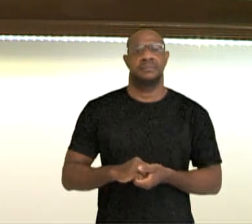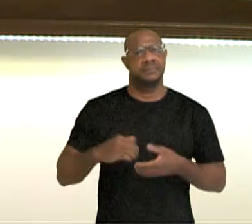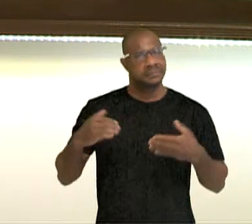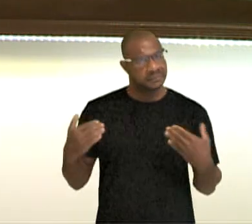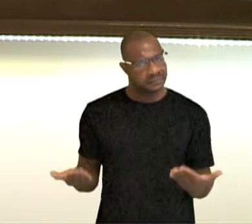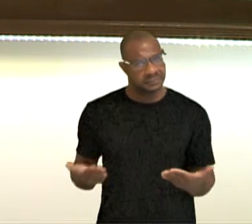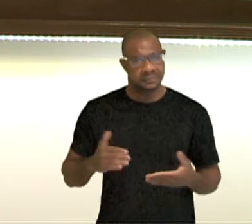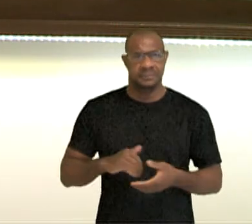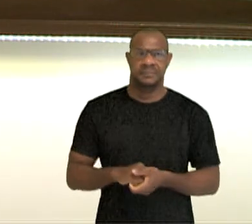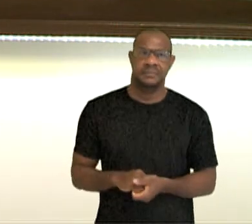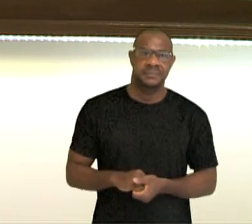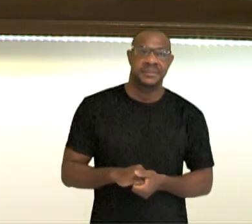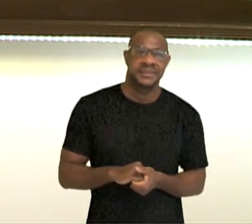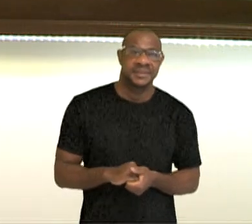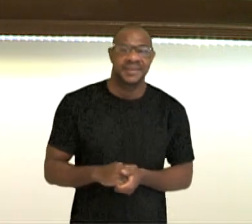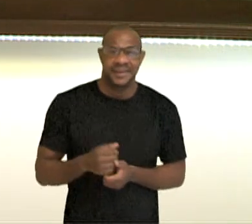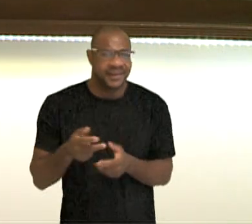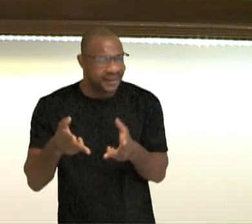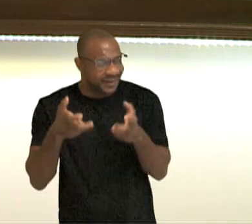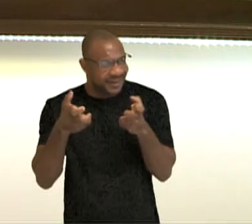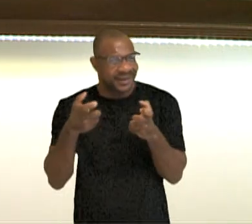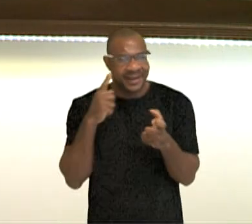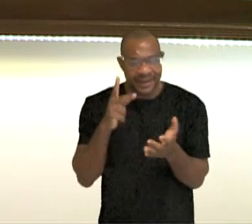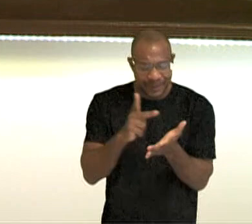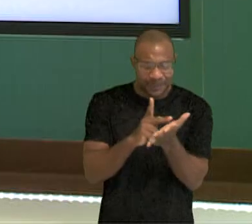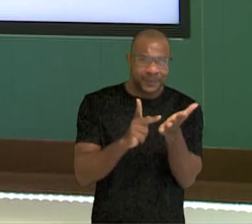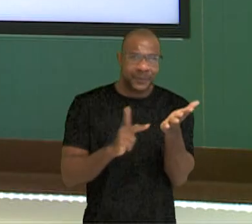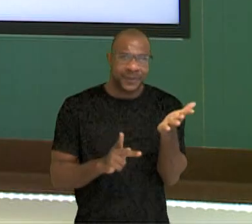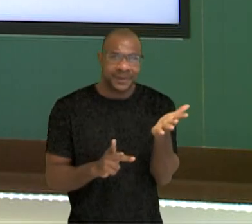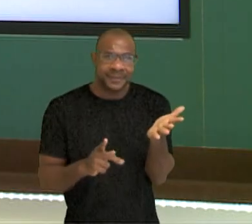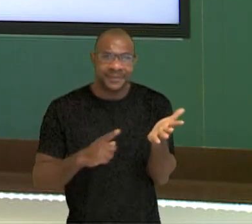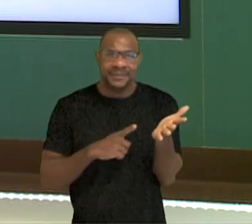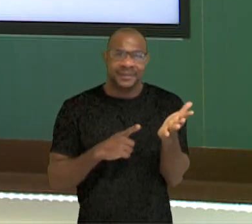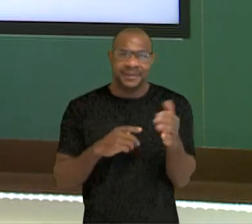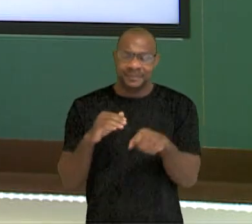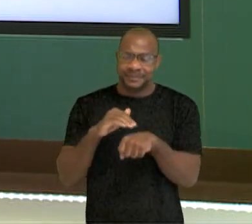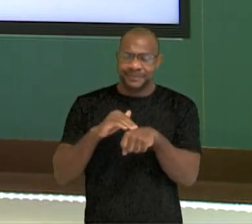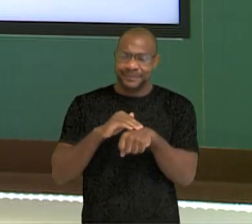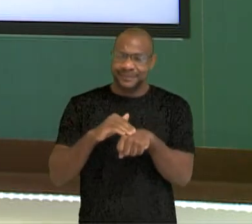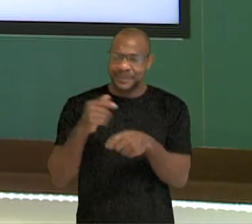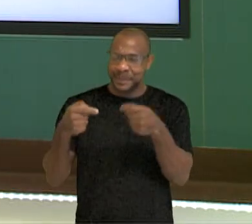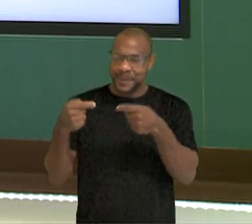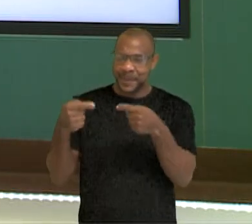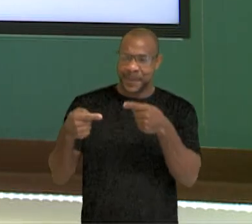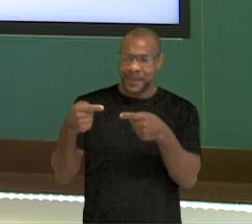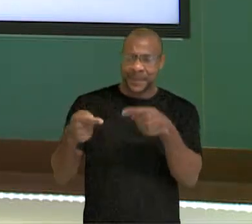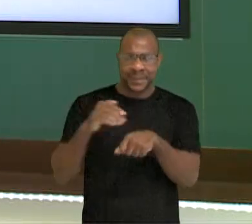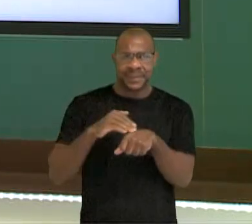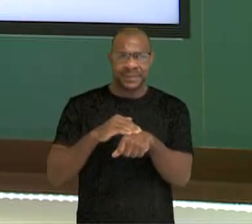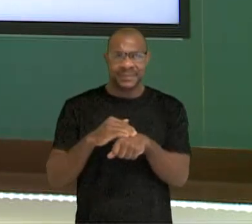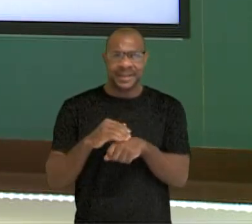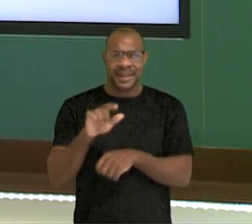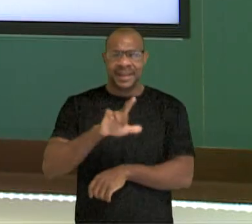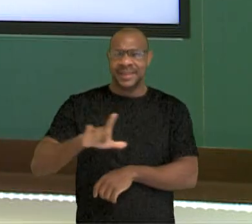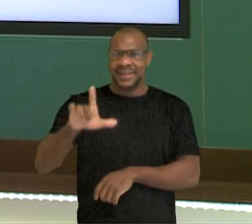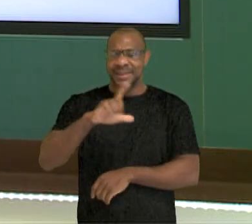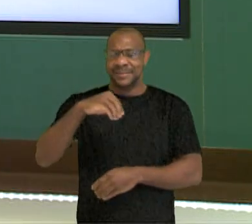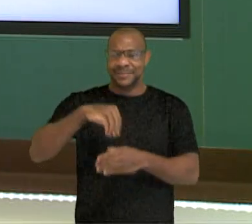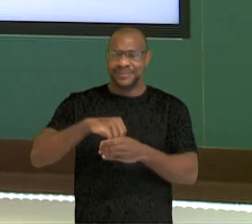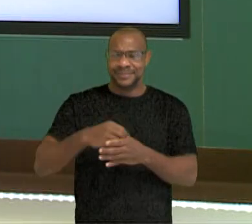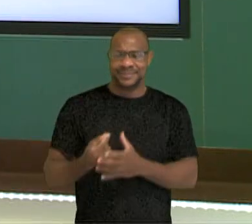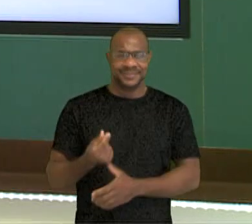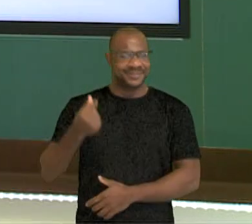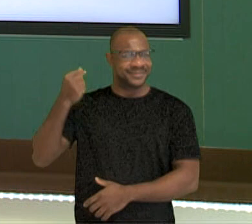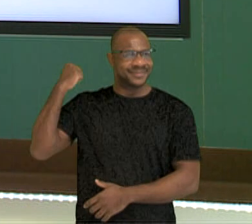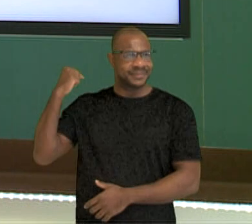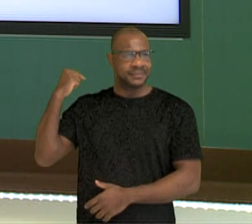Pessoal, por incrível que pareça, este poema está dialogando com toda uma tradição da literatura de pelo menos 2000 anos e